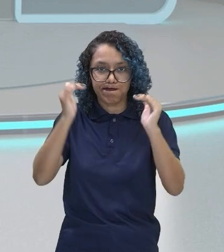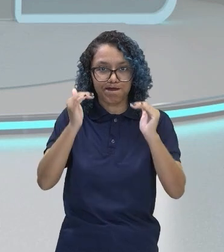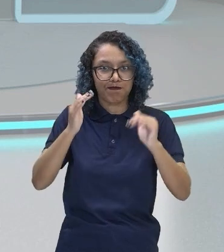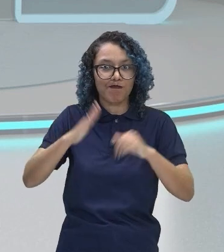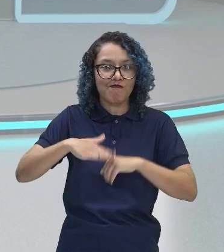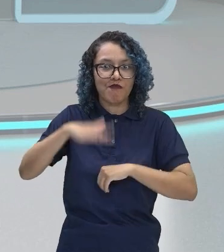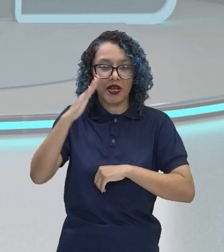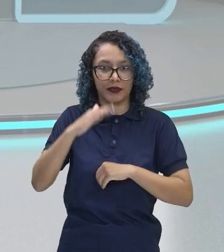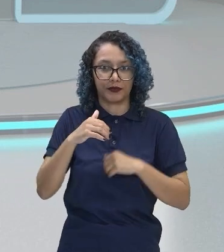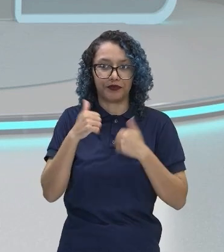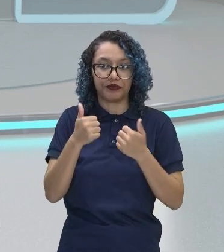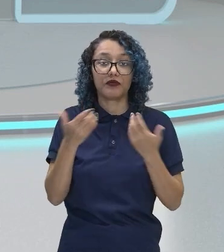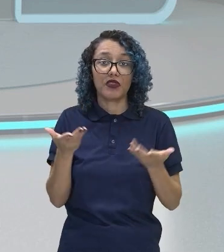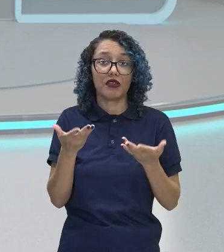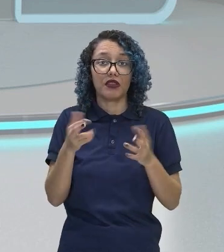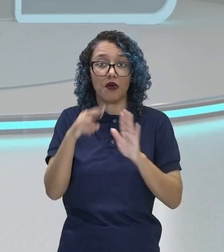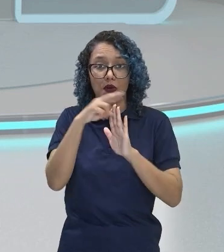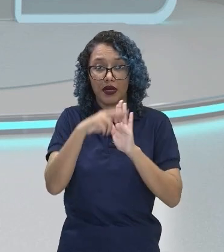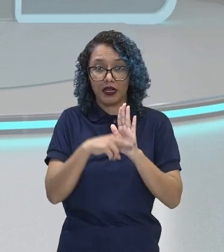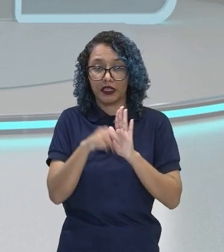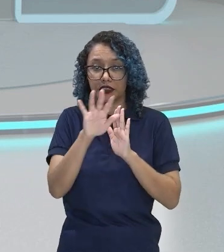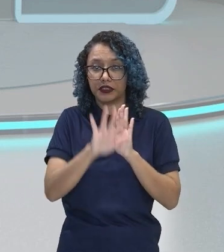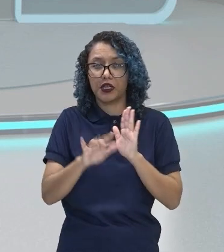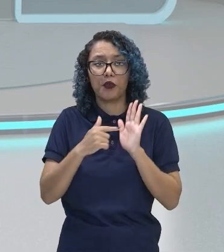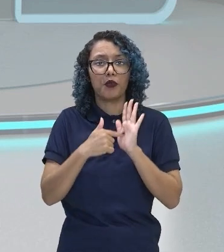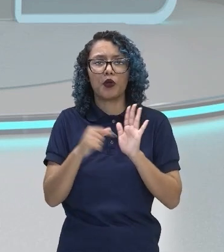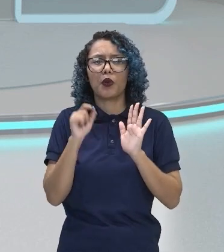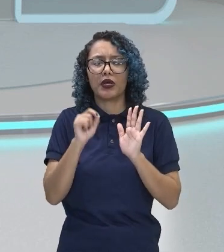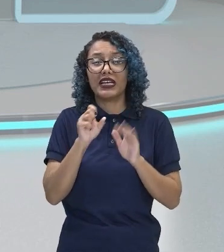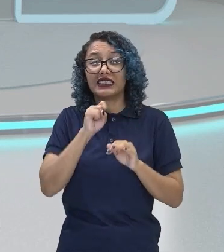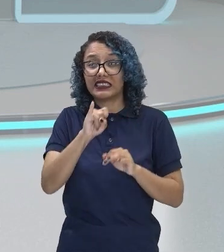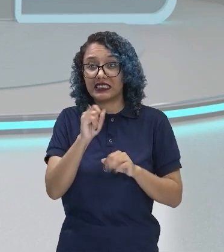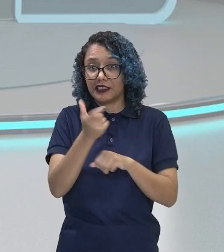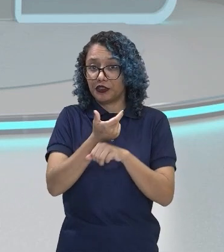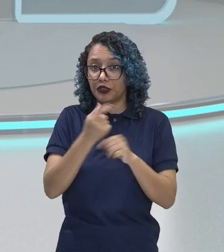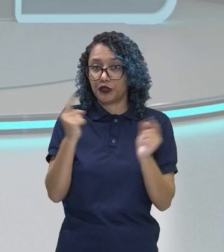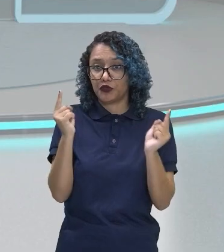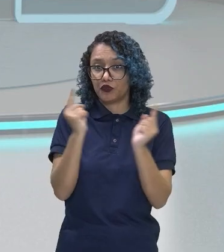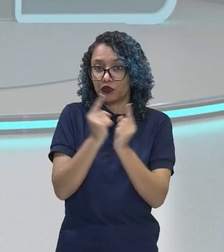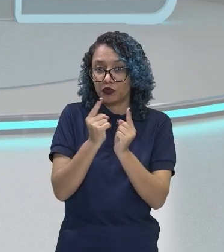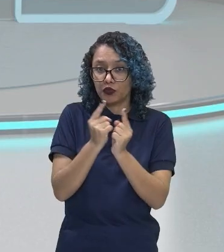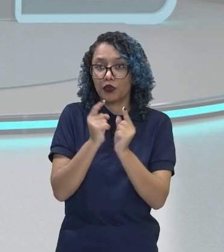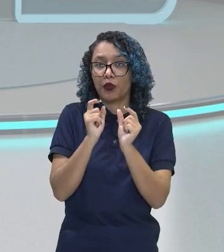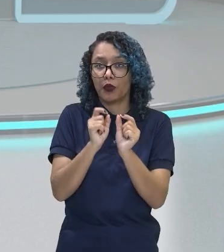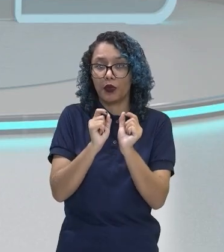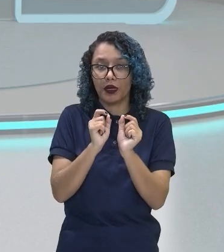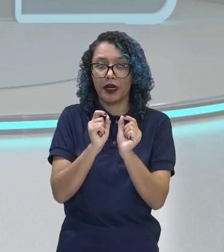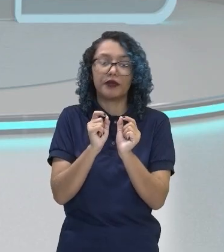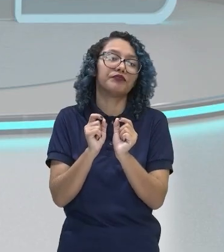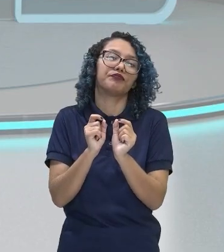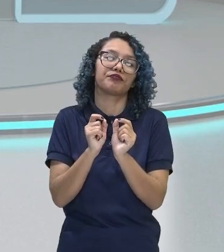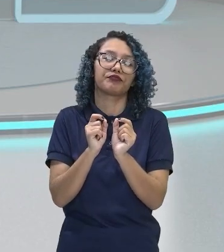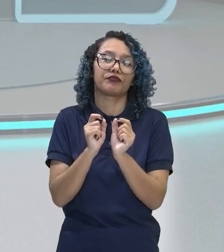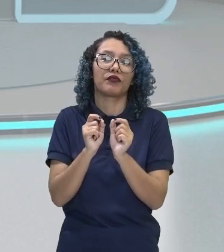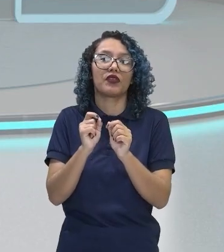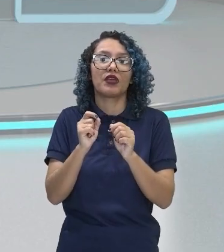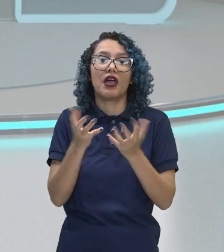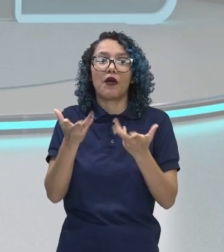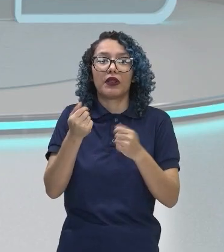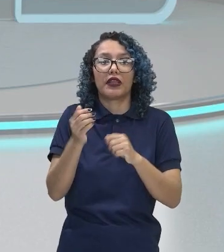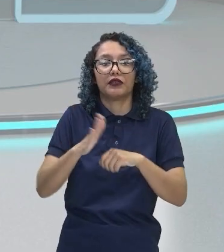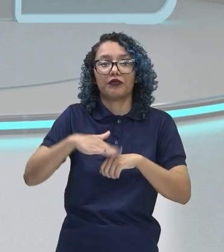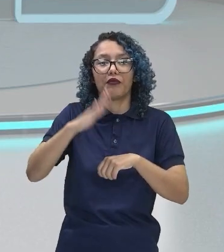certo? Então a regra geral nos diz o seguinte: em adjetivos curtos, o superlativo é formado pela presença, aliás,